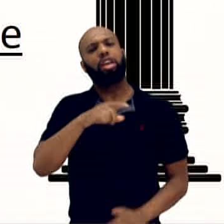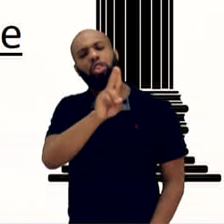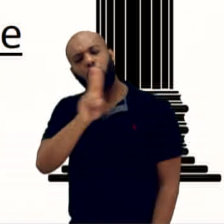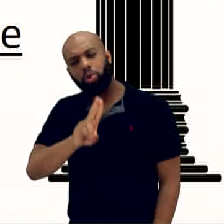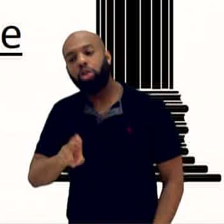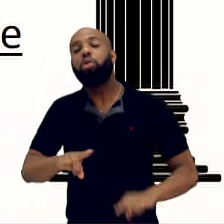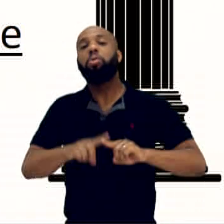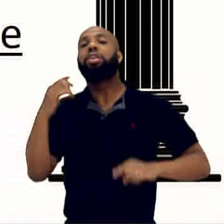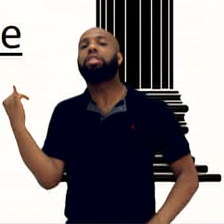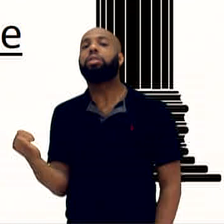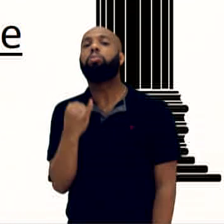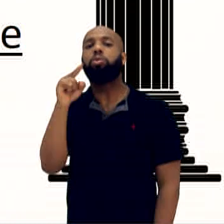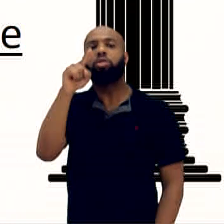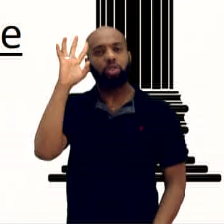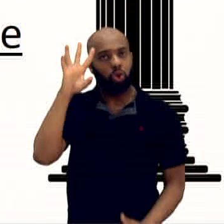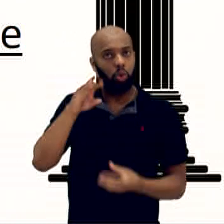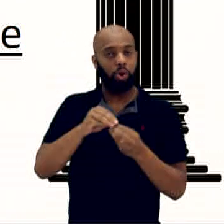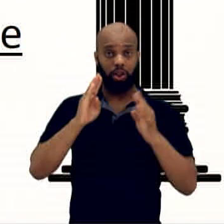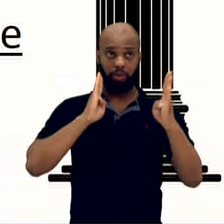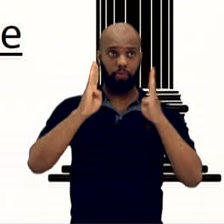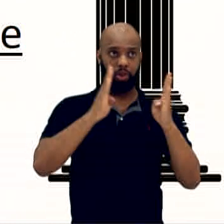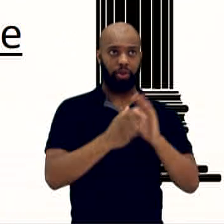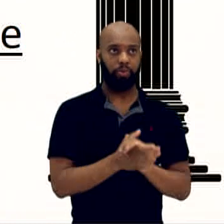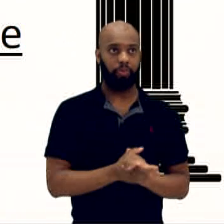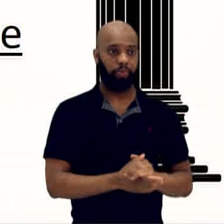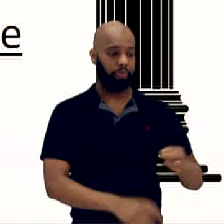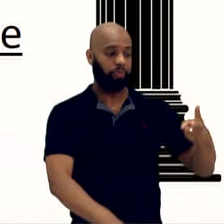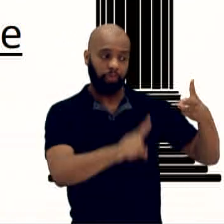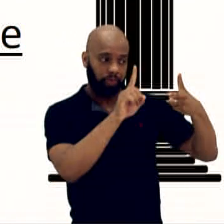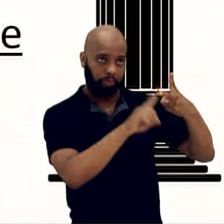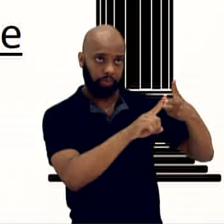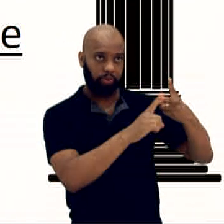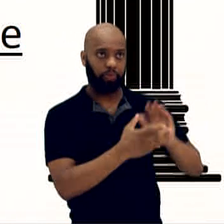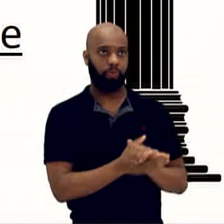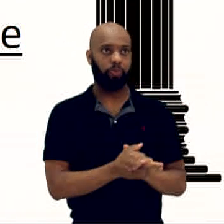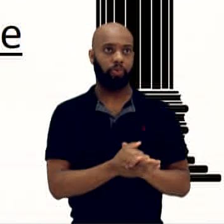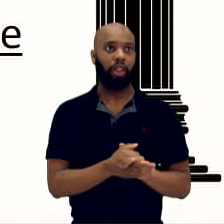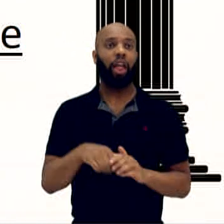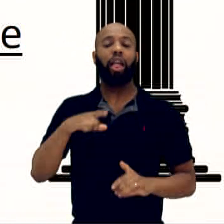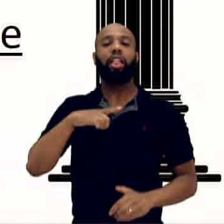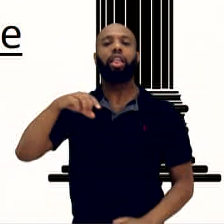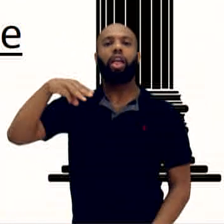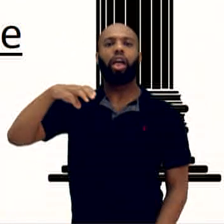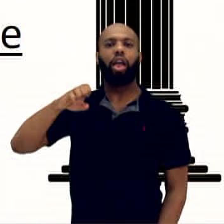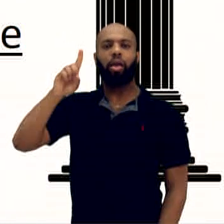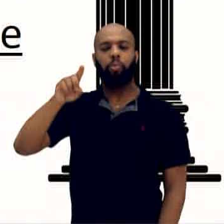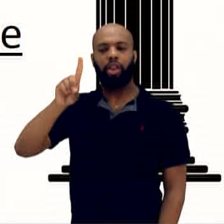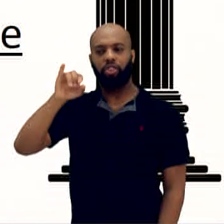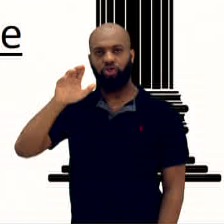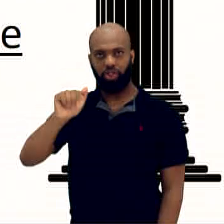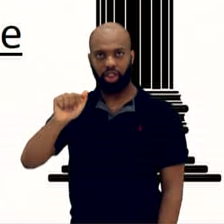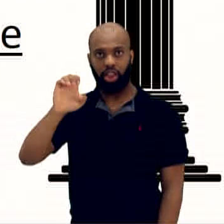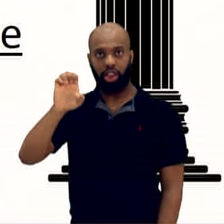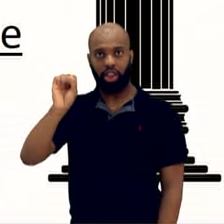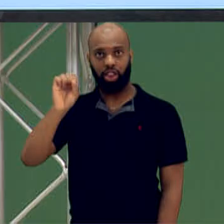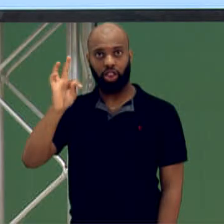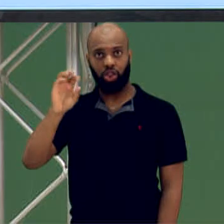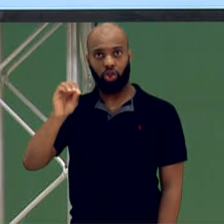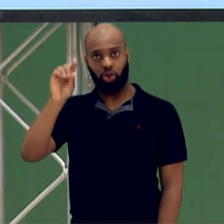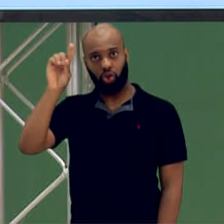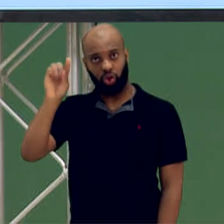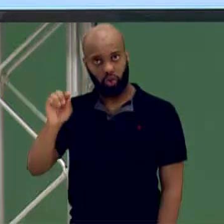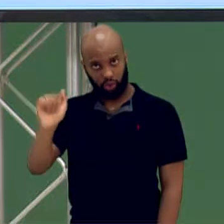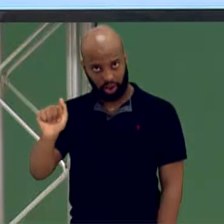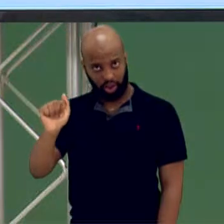mas o importante é só você entender os períodos, tá? Segundo período, a média, né, estoa, né, o estoicismo